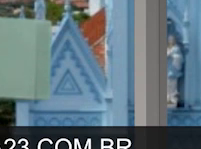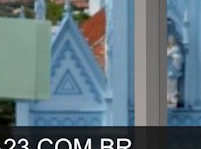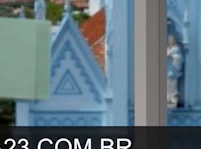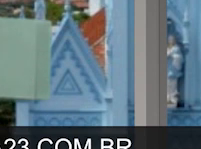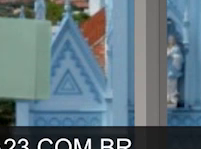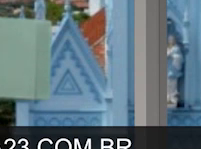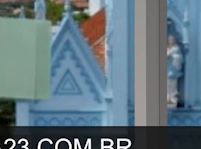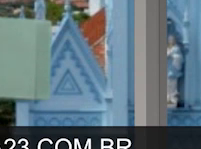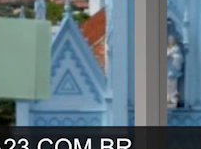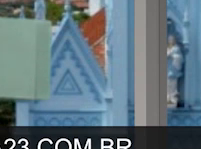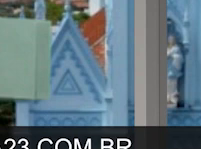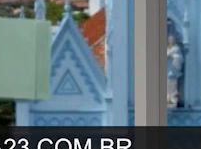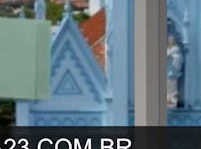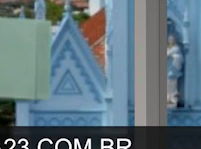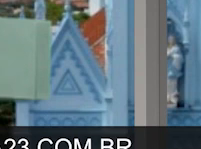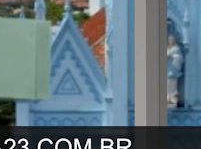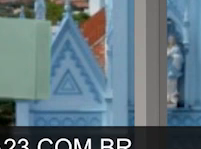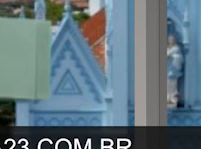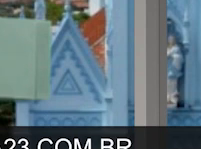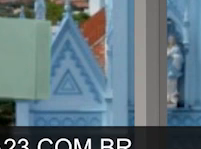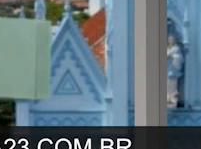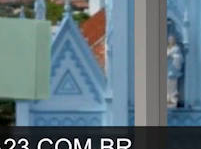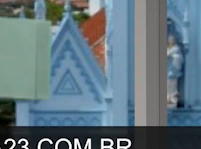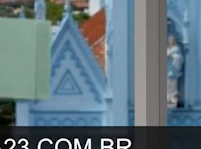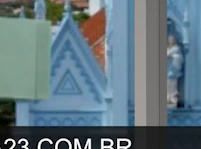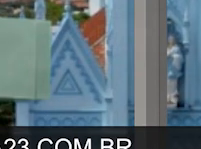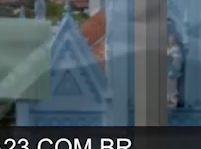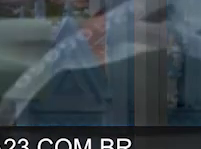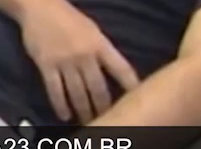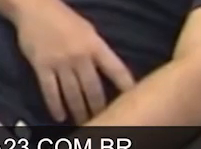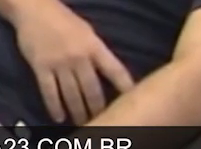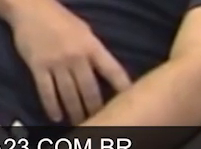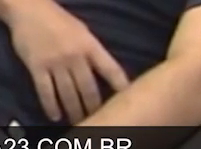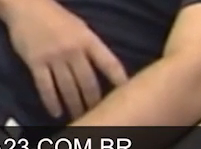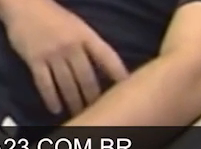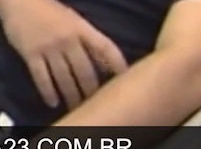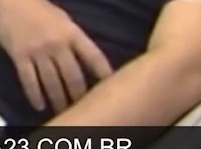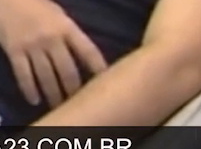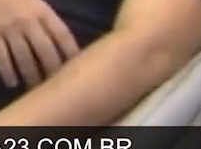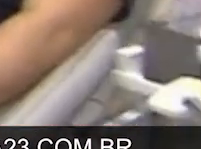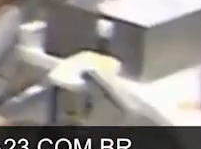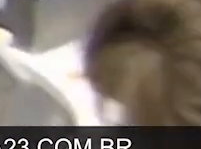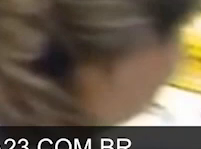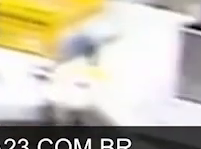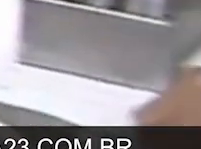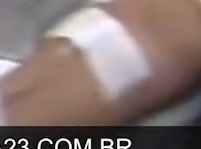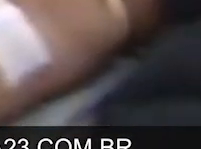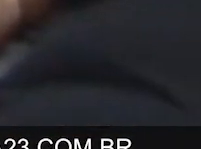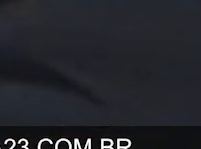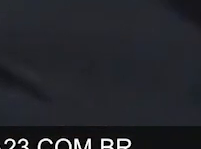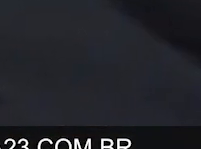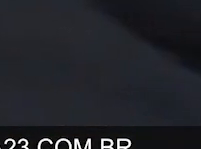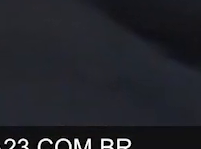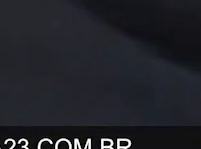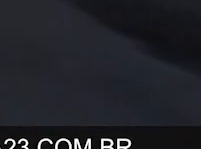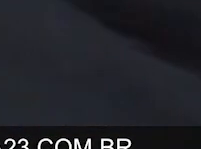você não pode esquecer do seu gesto solidário que salva vidas. Aliás, a Copa do Mundo também tem sido motivação